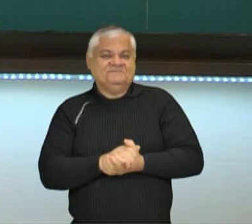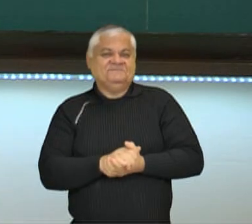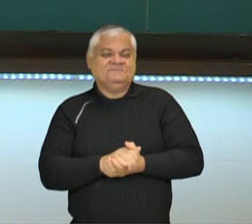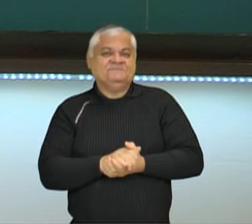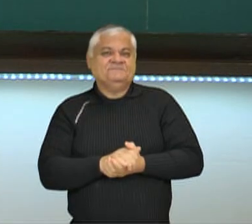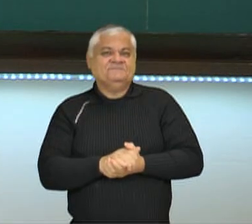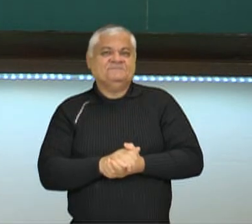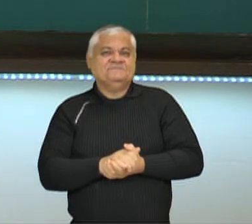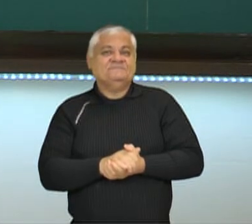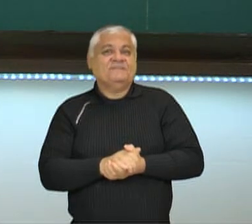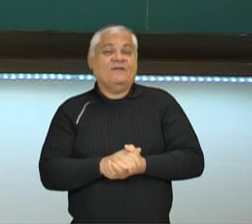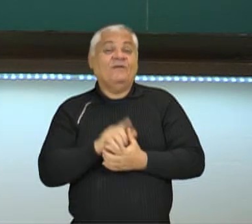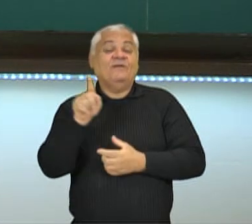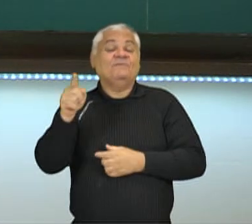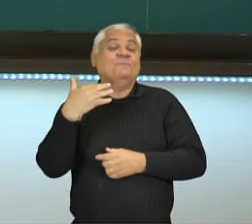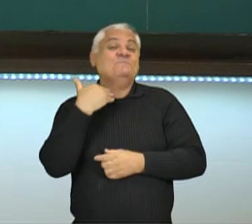tá?